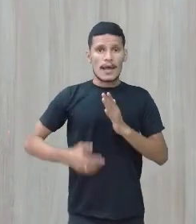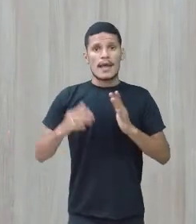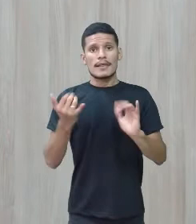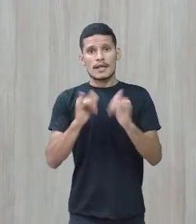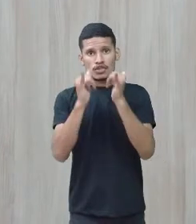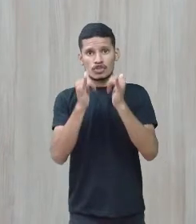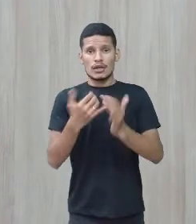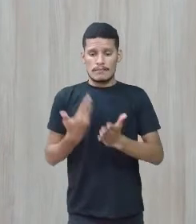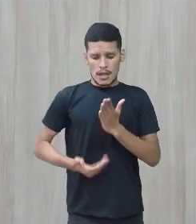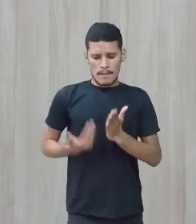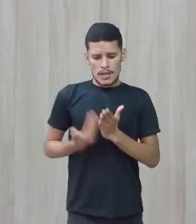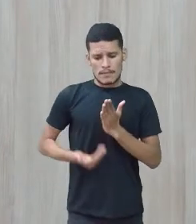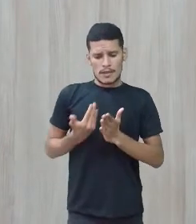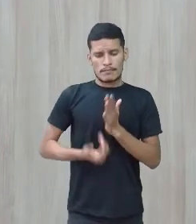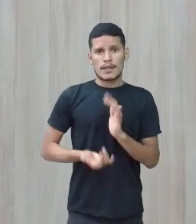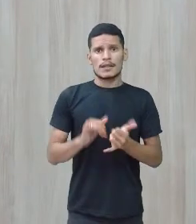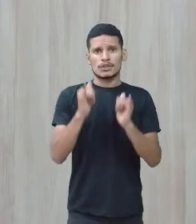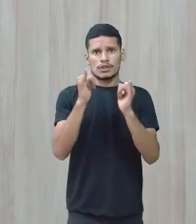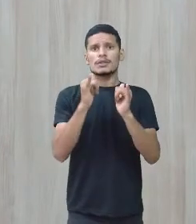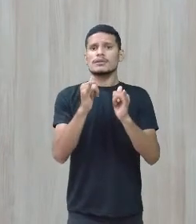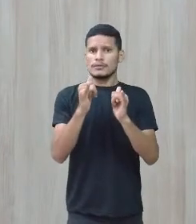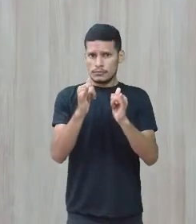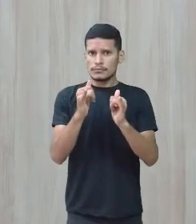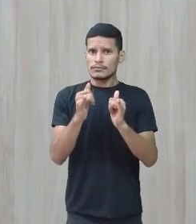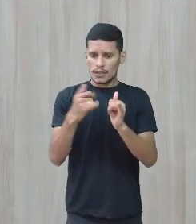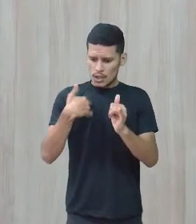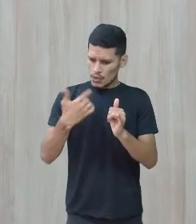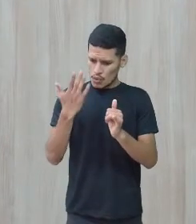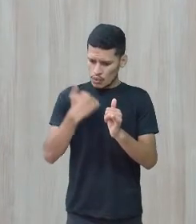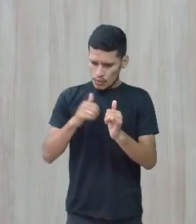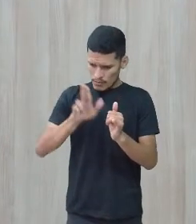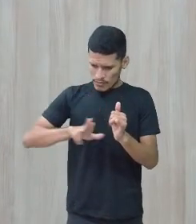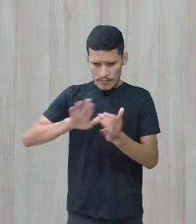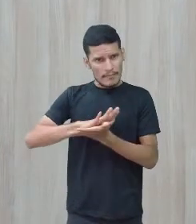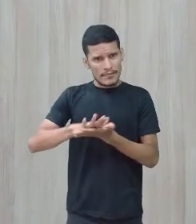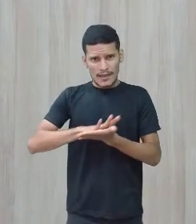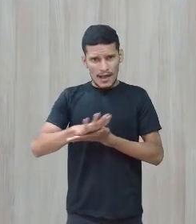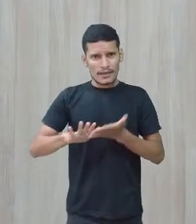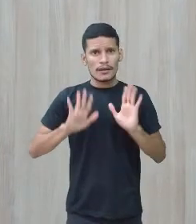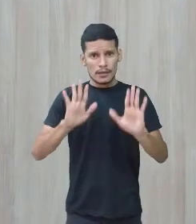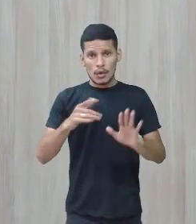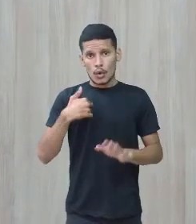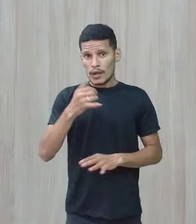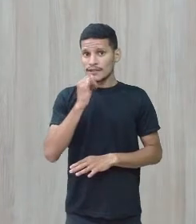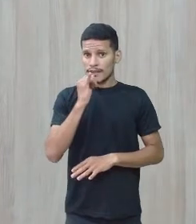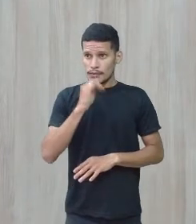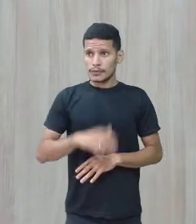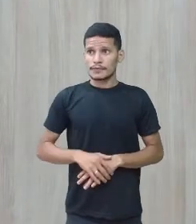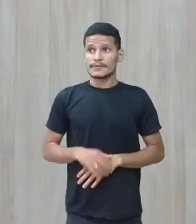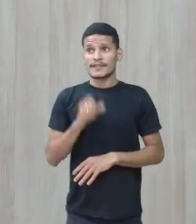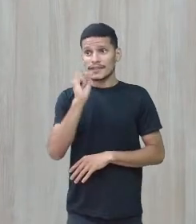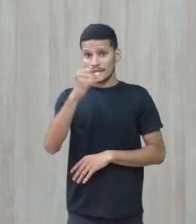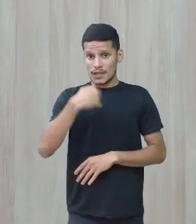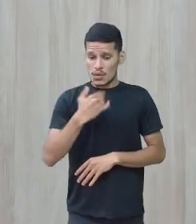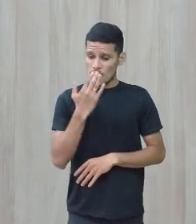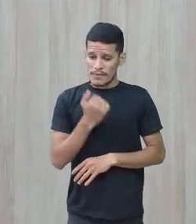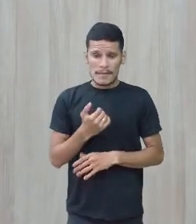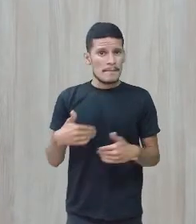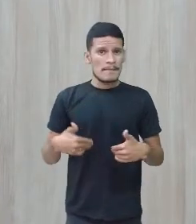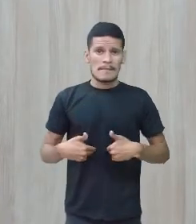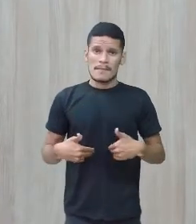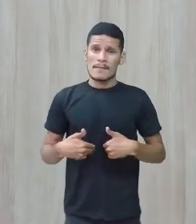meu corpo ele gasta mais do que eu consumo. Então, eu vou dar um exemplo para vocês. Se, vamos dizer, eu comi pouco hoje,